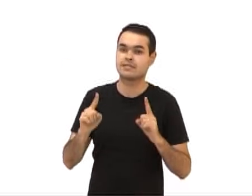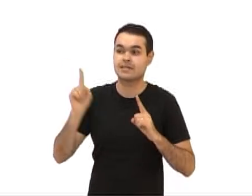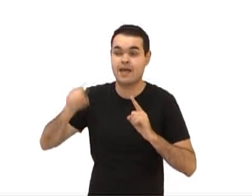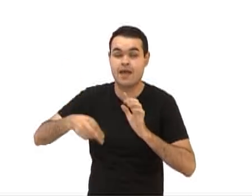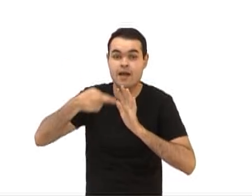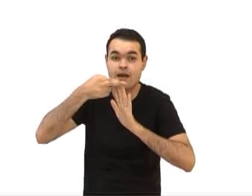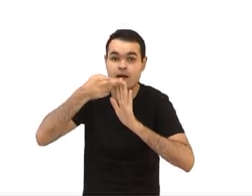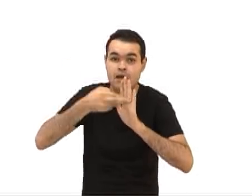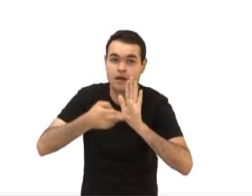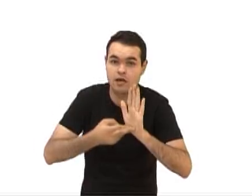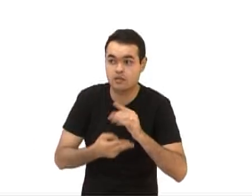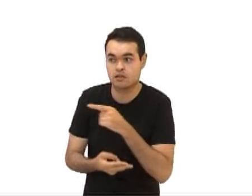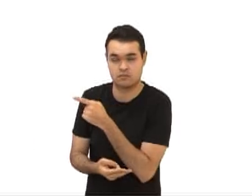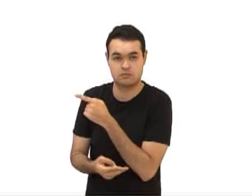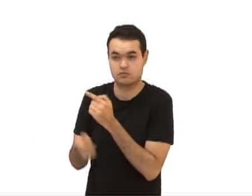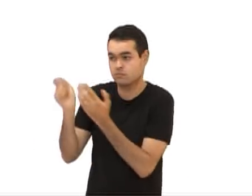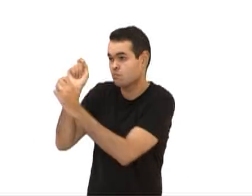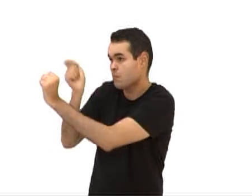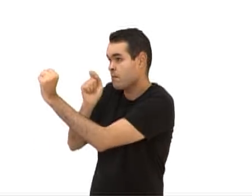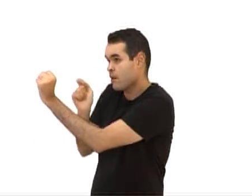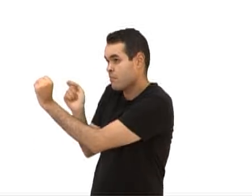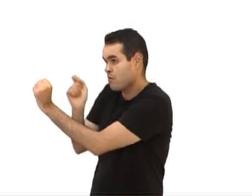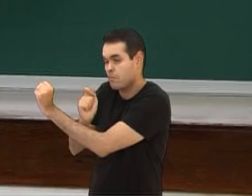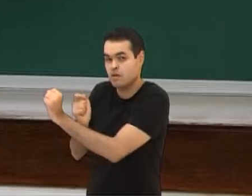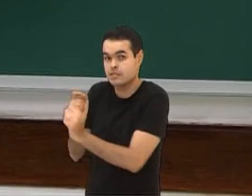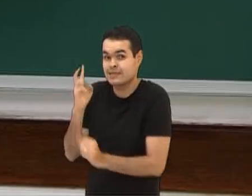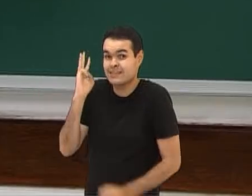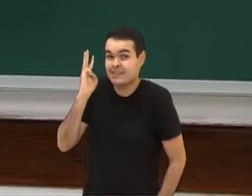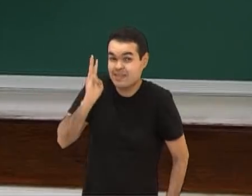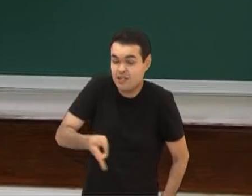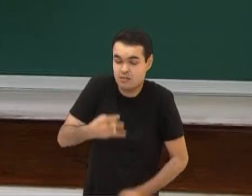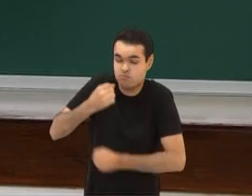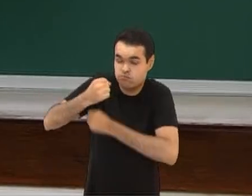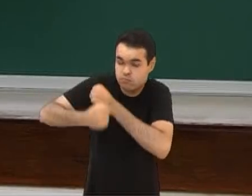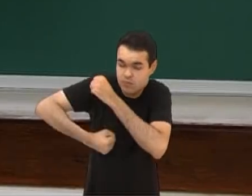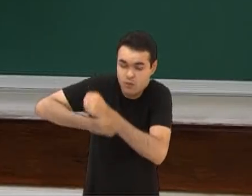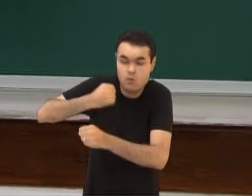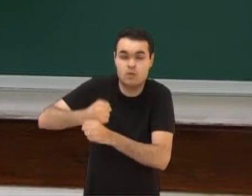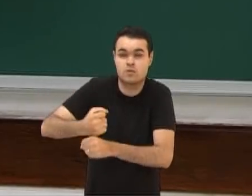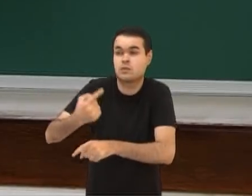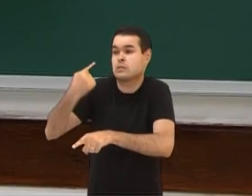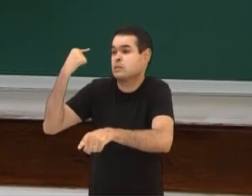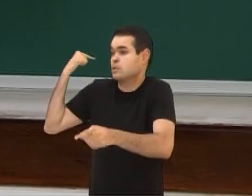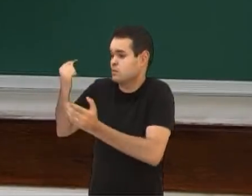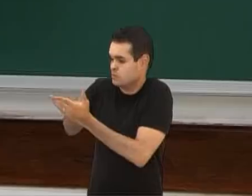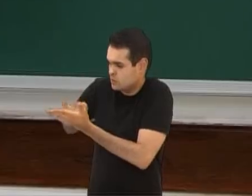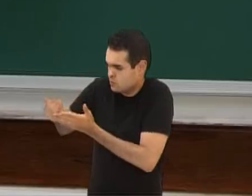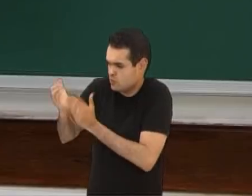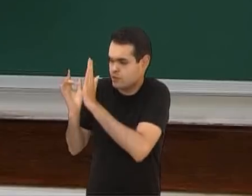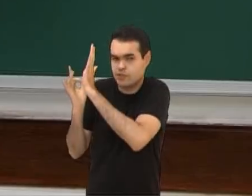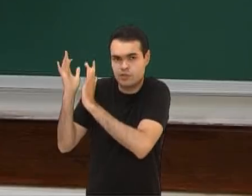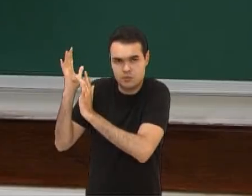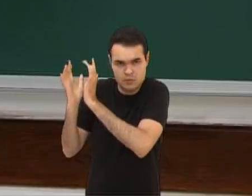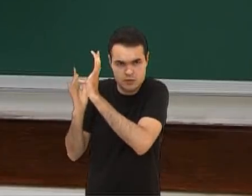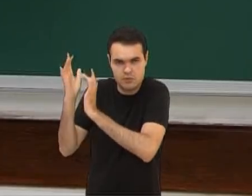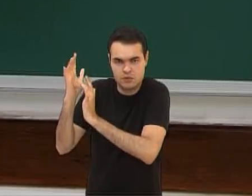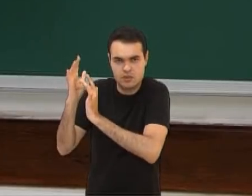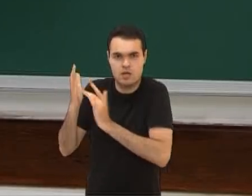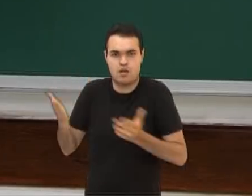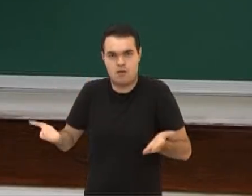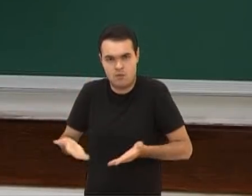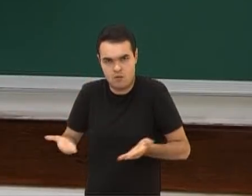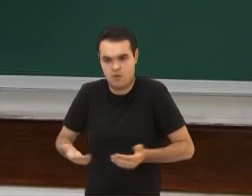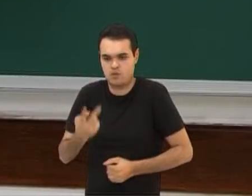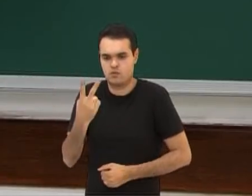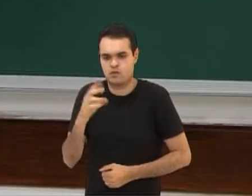Essa regra durou 3.000 anos. Sabe o que significa isso? Significa a gente começar lá em Jesus Cristo, chegar, nós estamos em